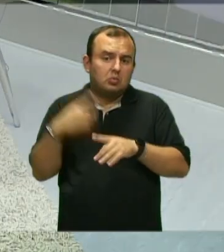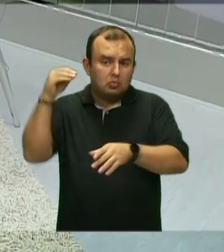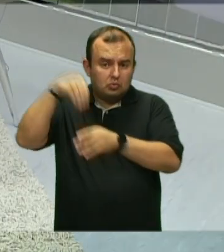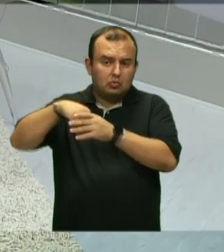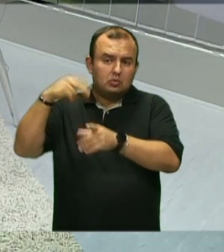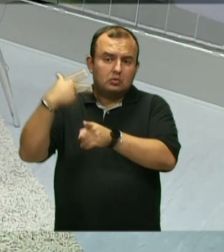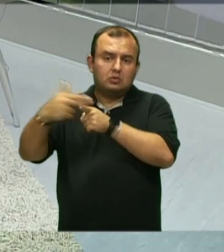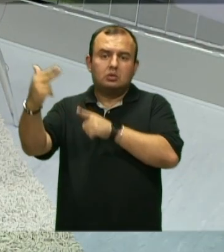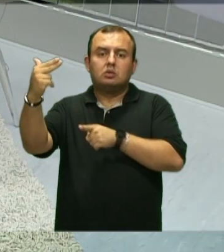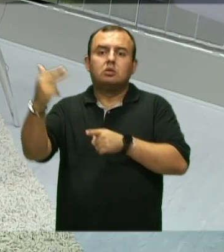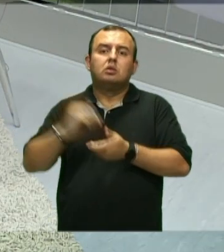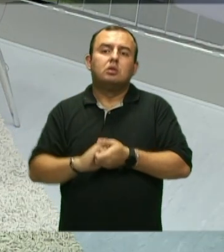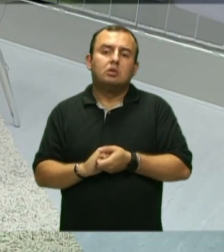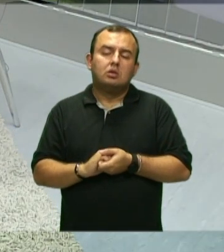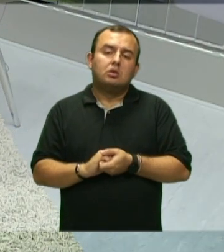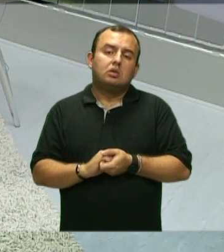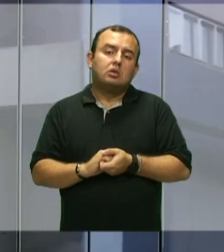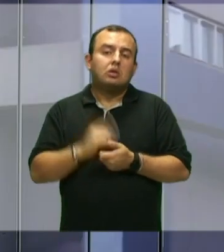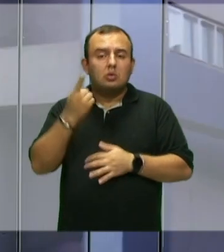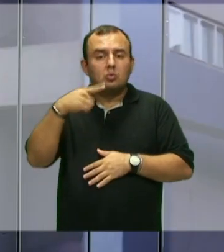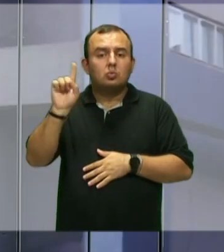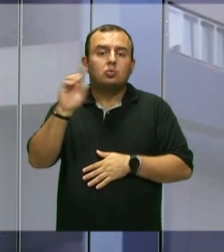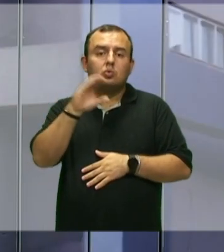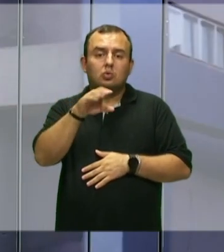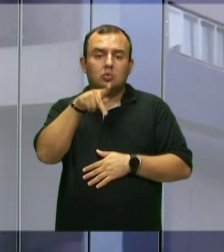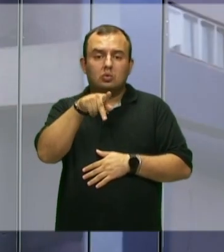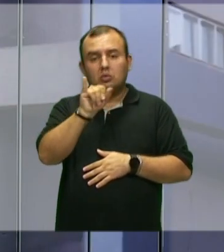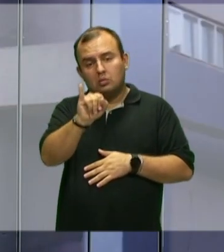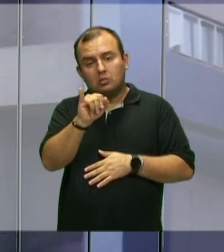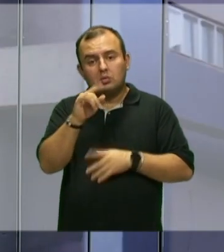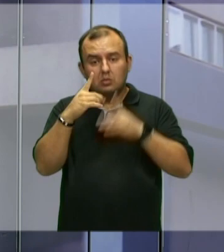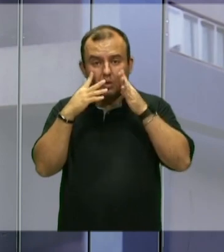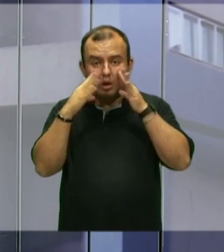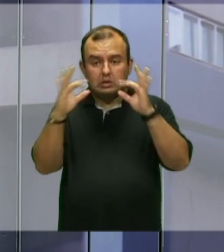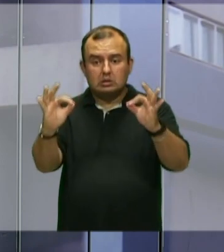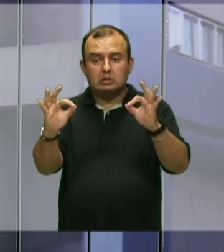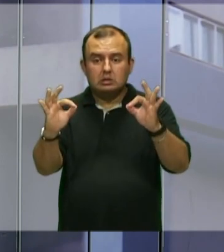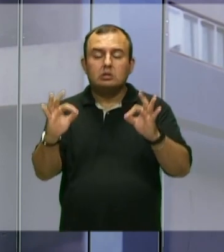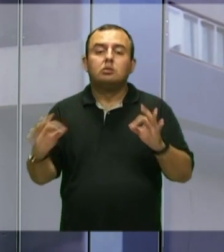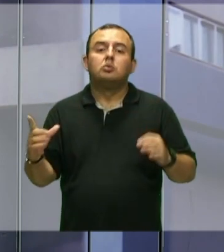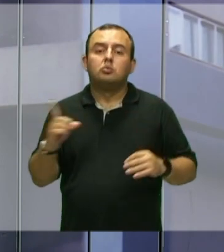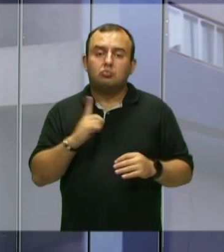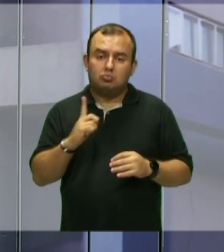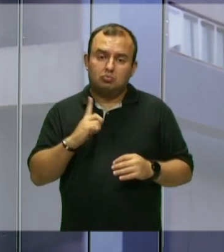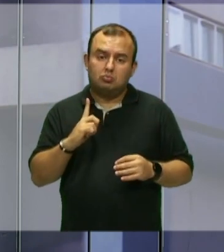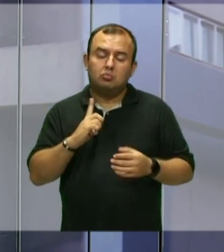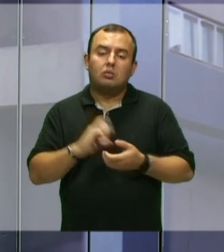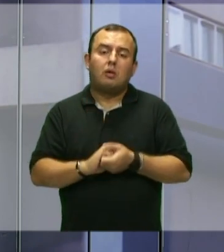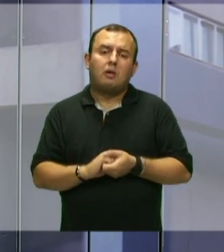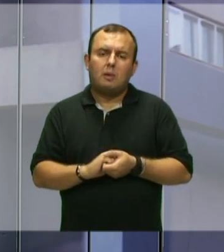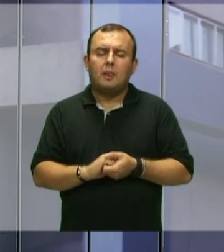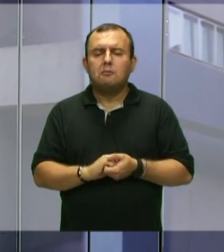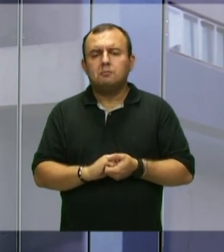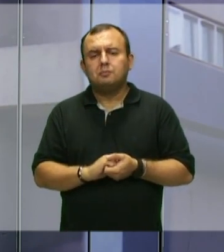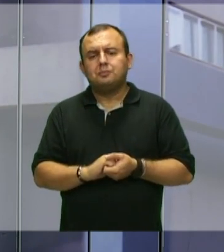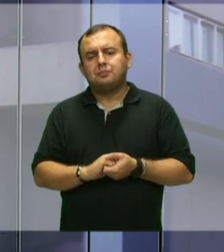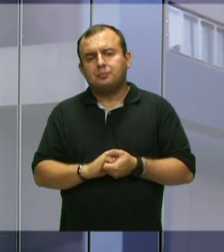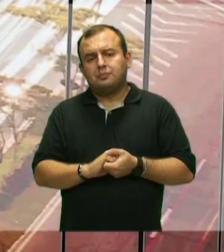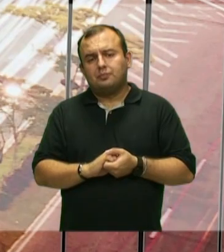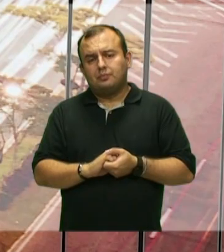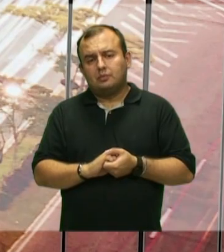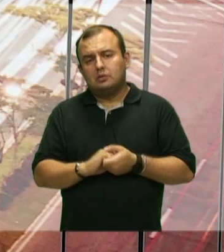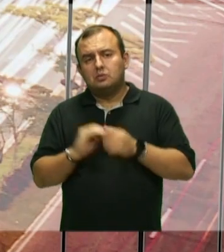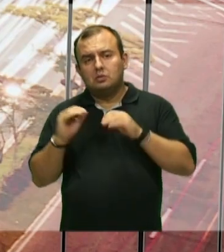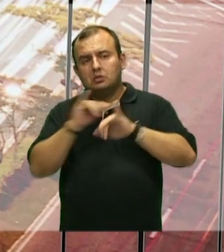todo momento, né? E essa última CPI aí é que mais chama atenção, até porque ela foi muito levada à